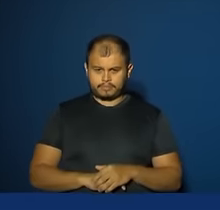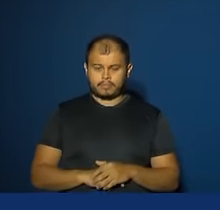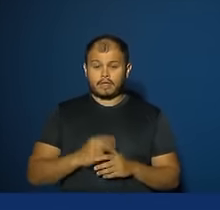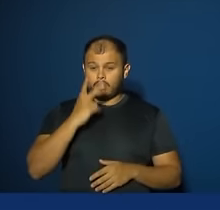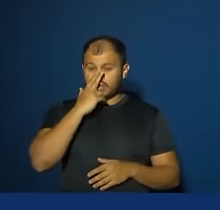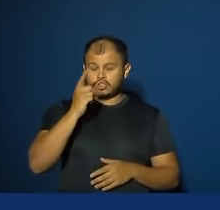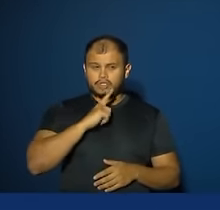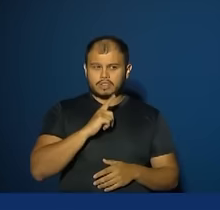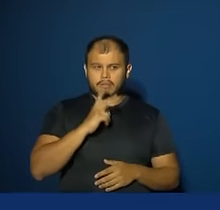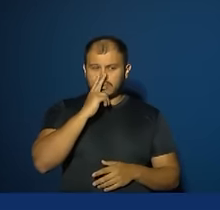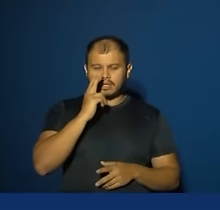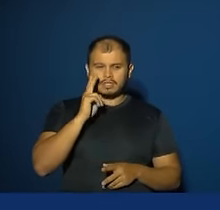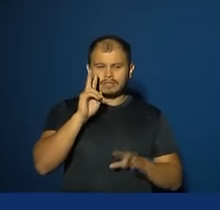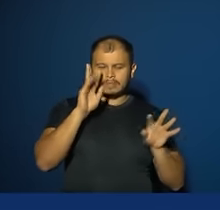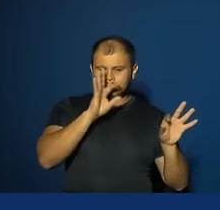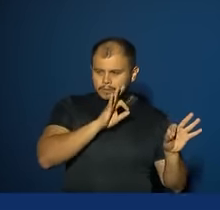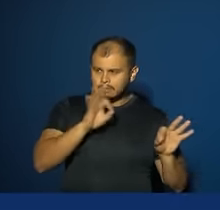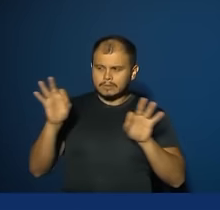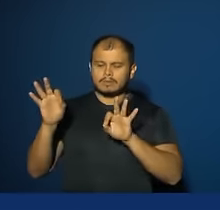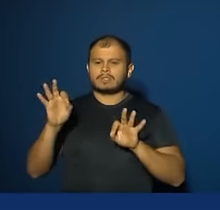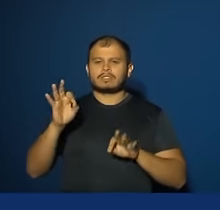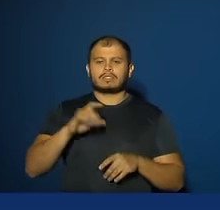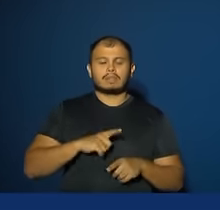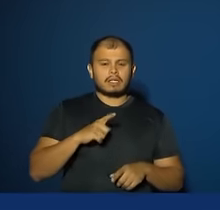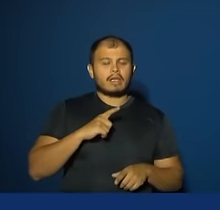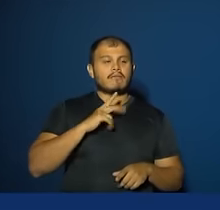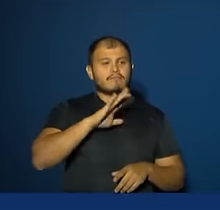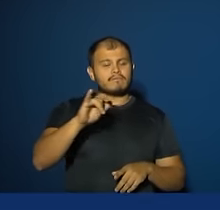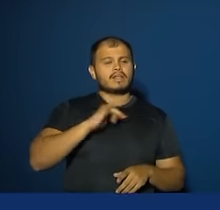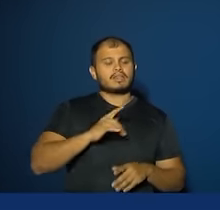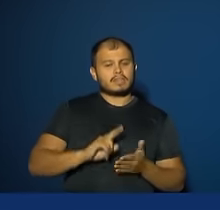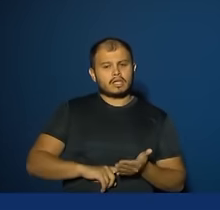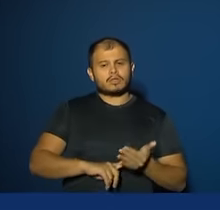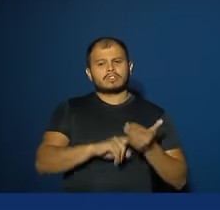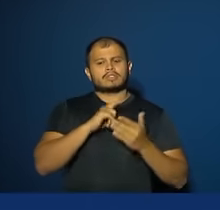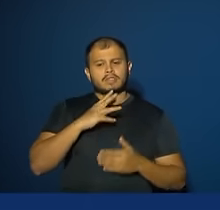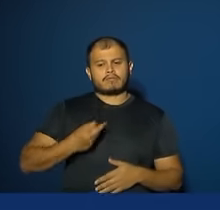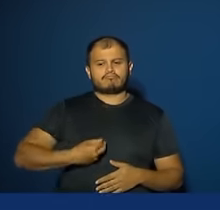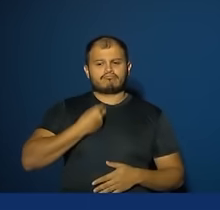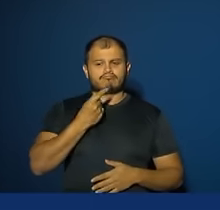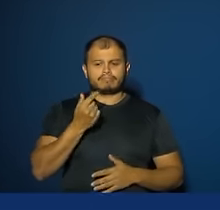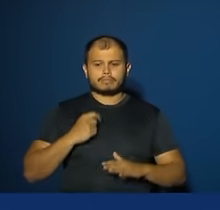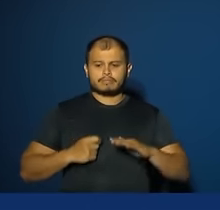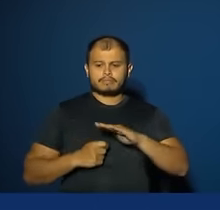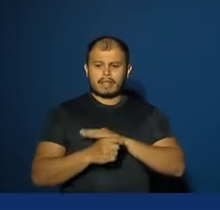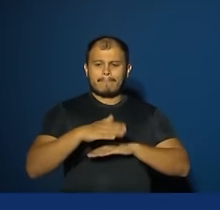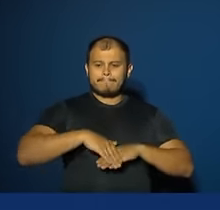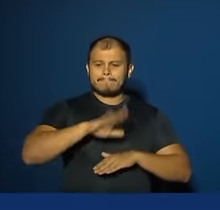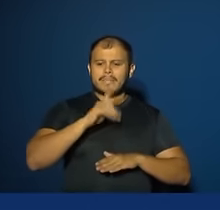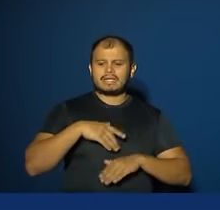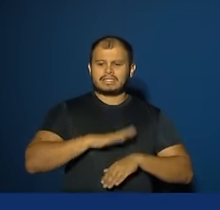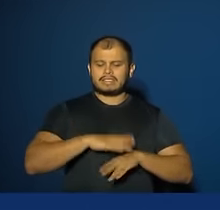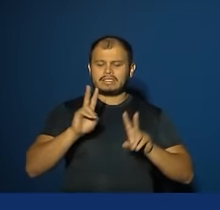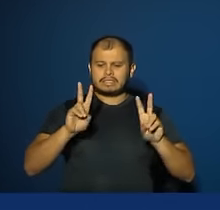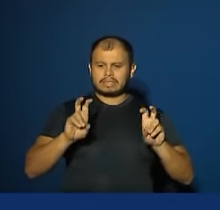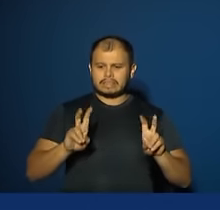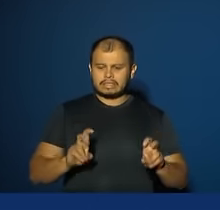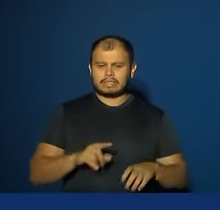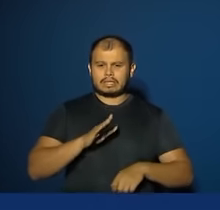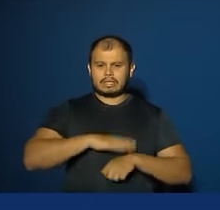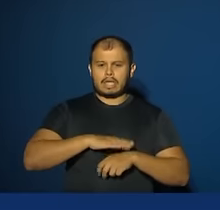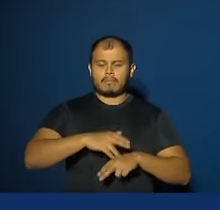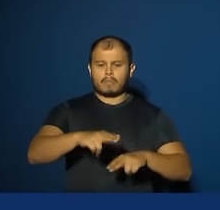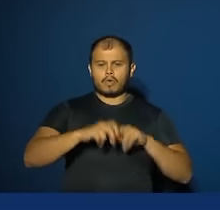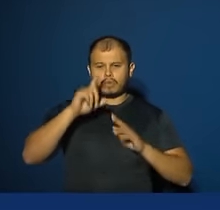tem um desvio de percepção, que a tecnologia ficará presente como investimento por mais tempo, esse tema de